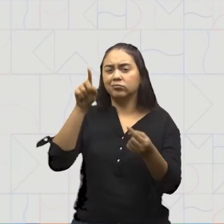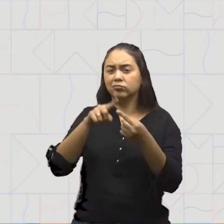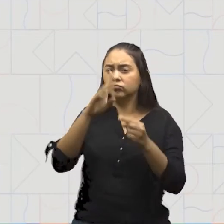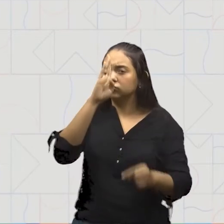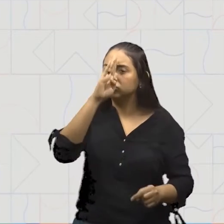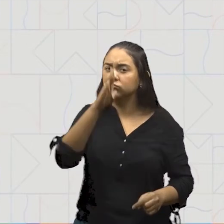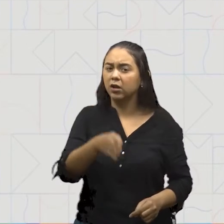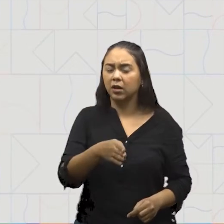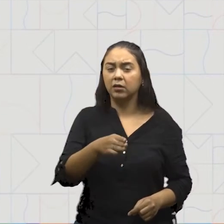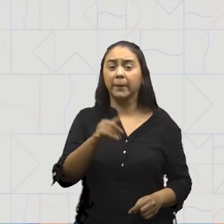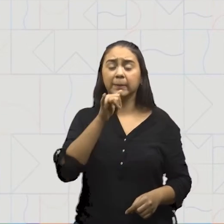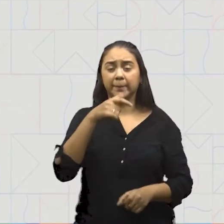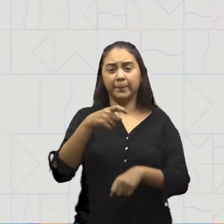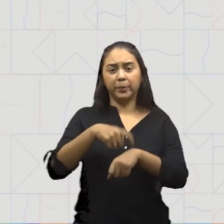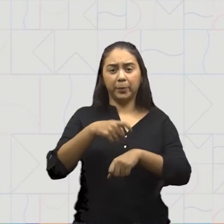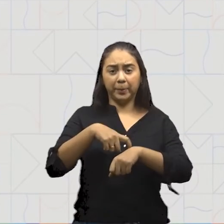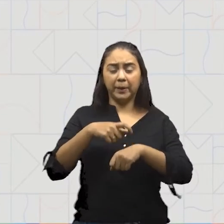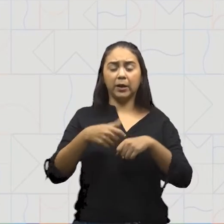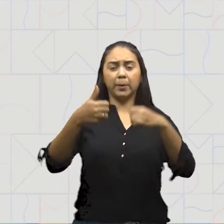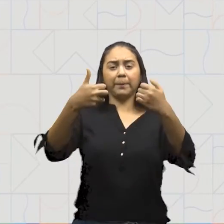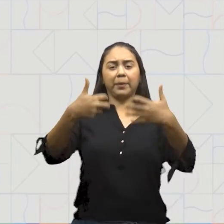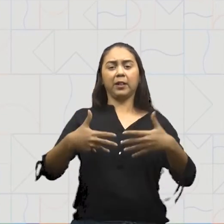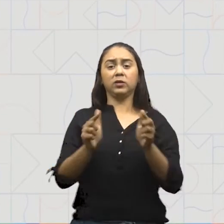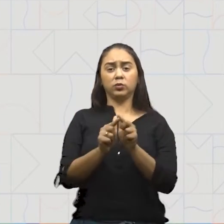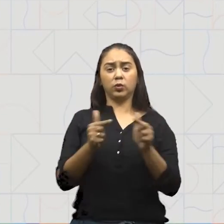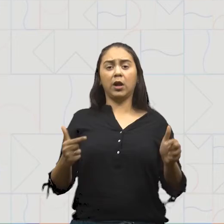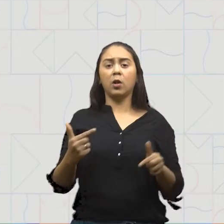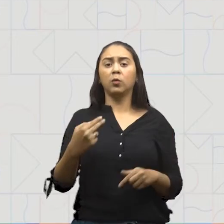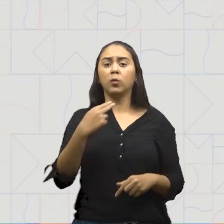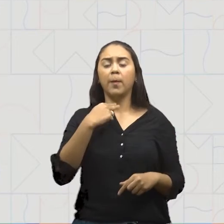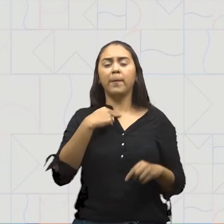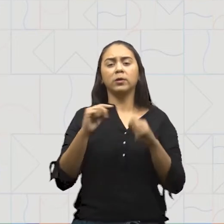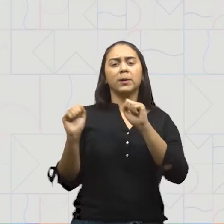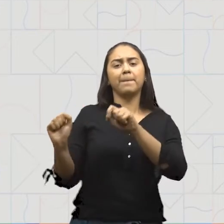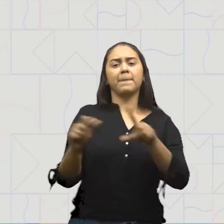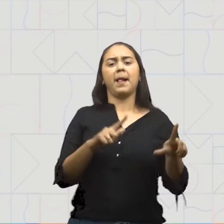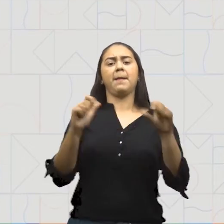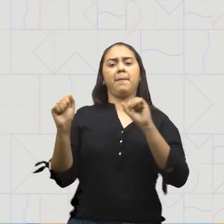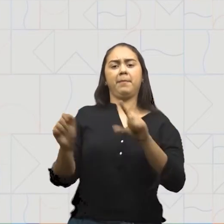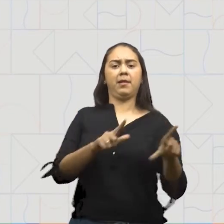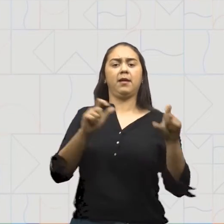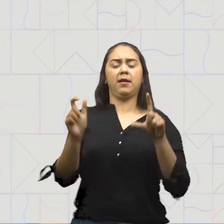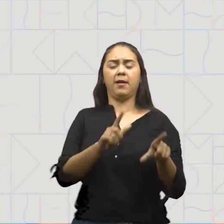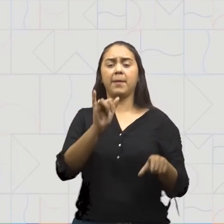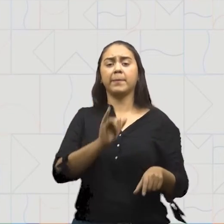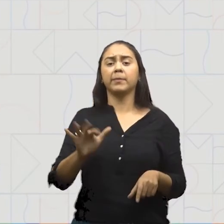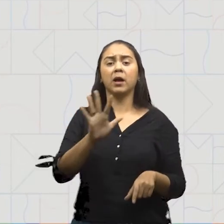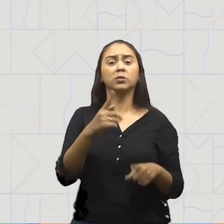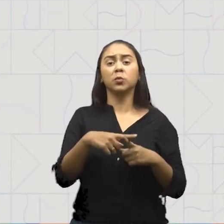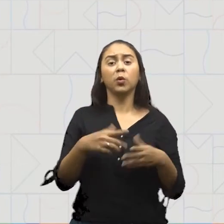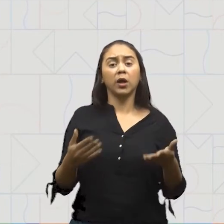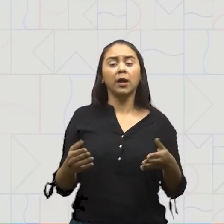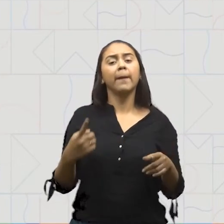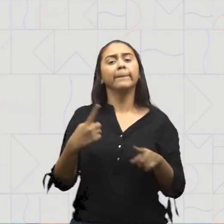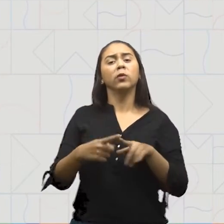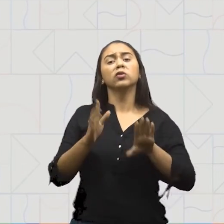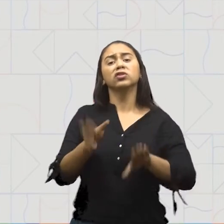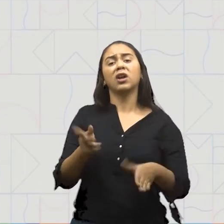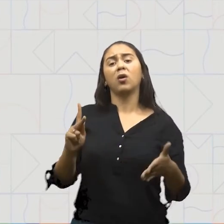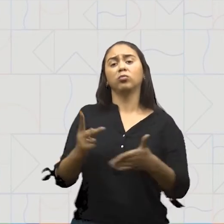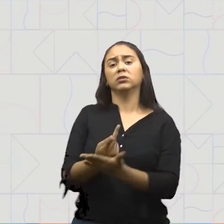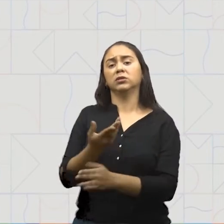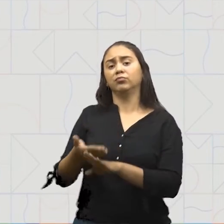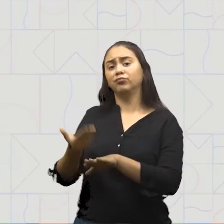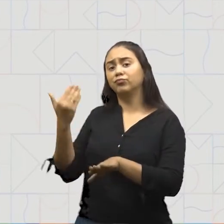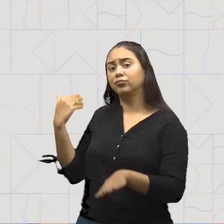telejornal sobre essa notícia, não teremos muitas imagens para mostrar. Afinal, é uma notícia de algo que já aconteceu há um